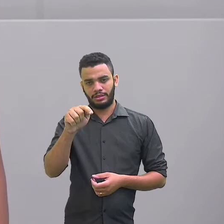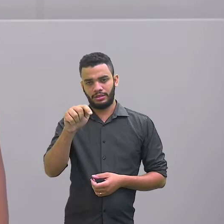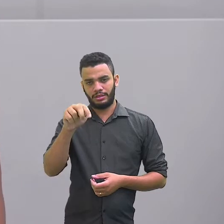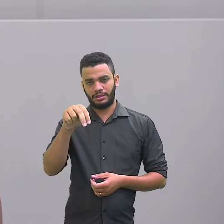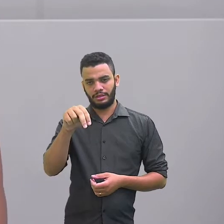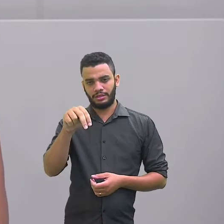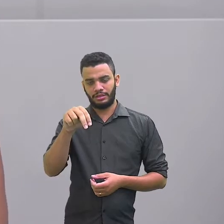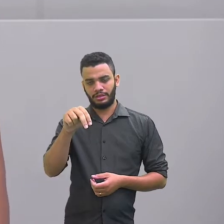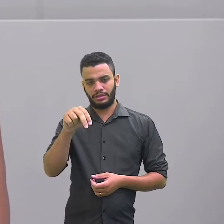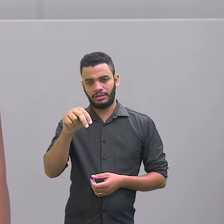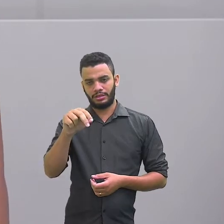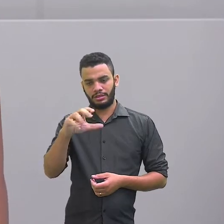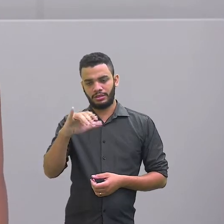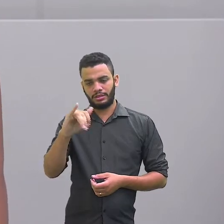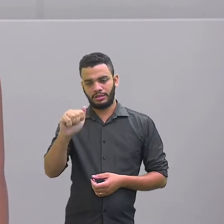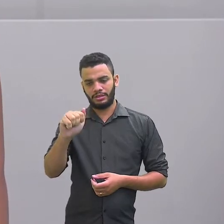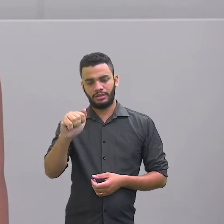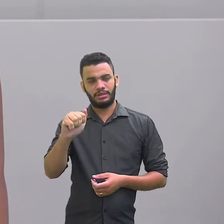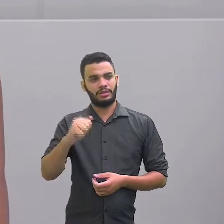C-I-A, distância.